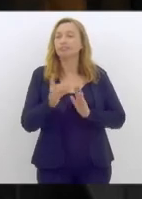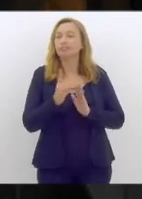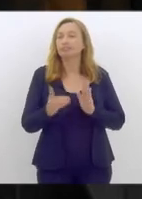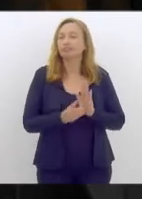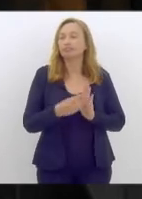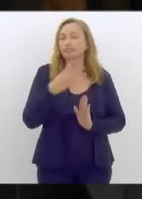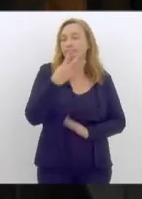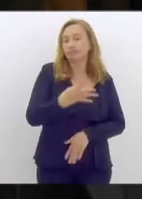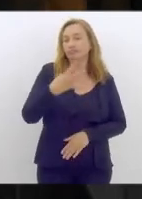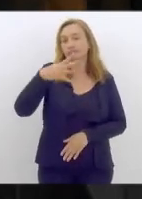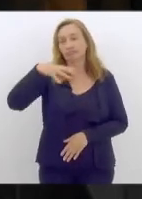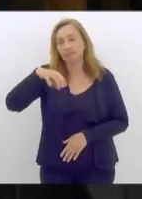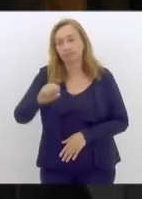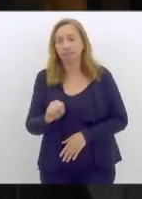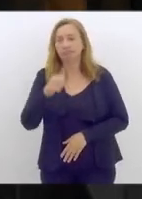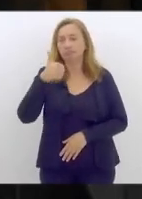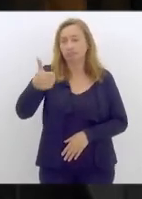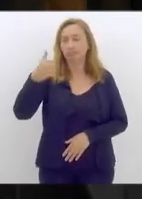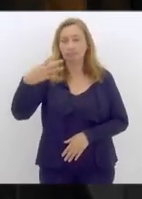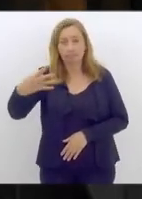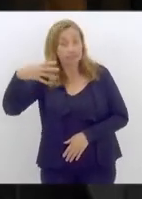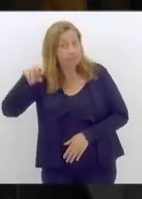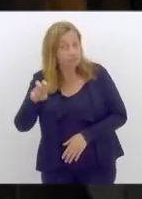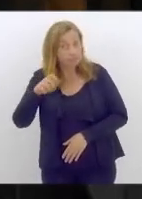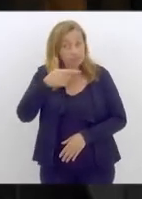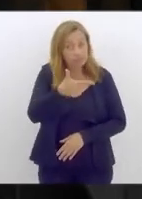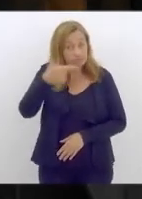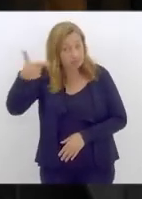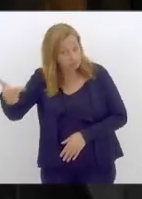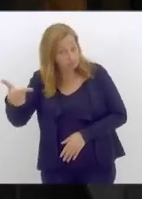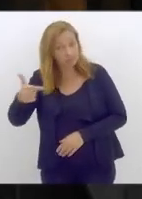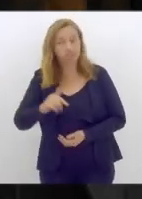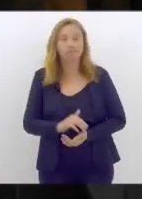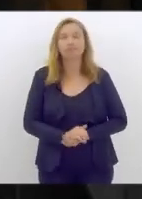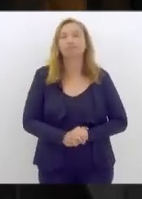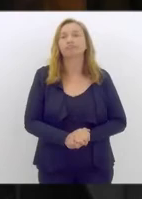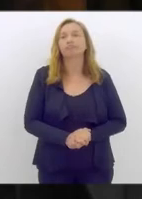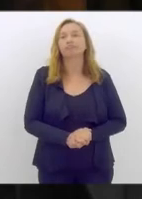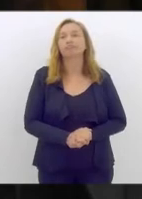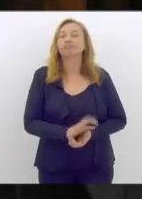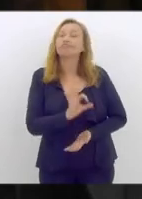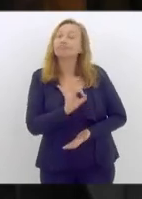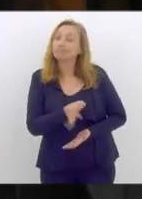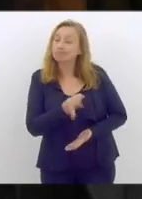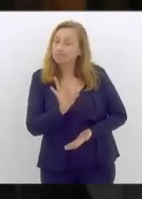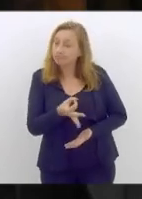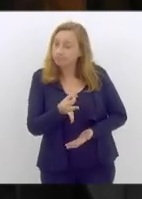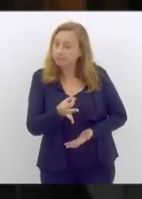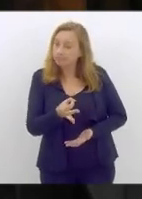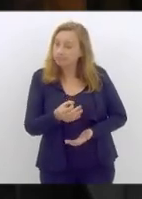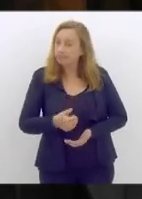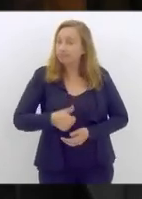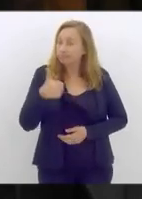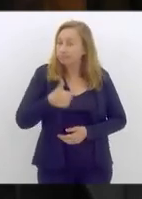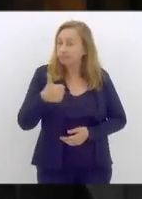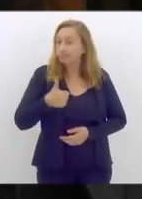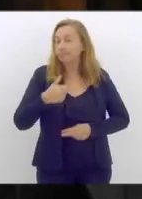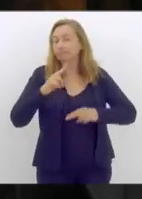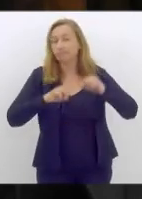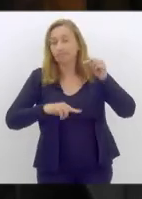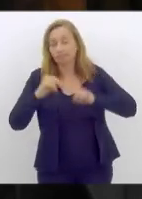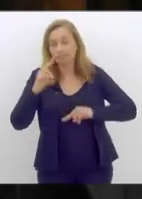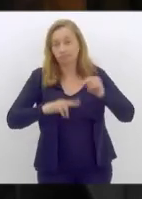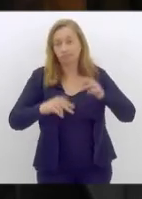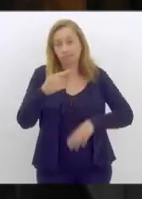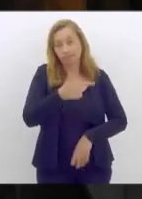48 145 de 2022 exatamente de primeiro de julho de